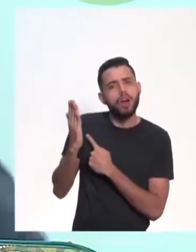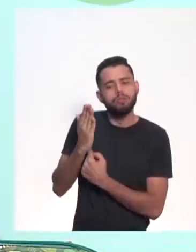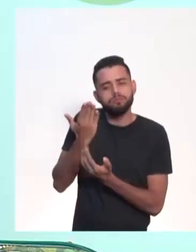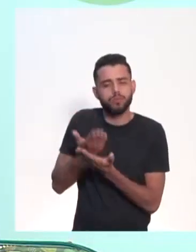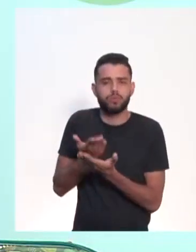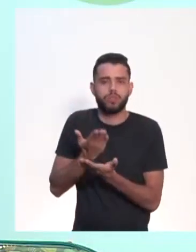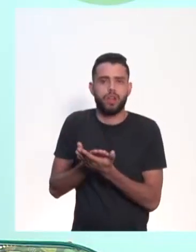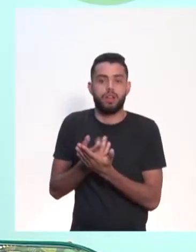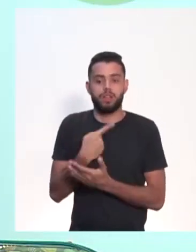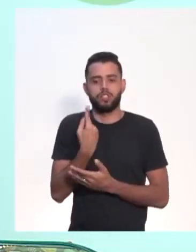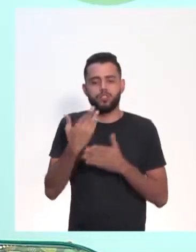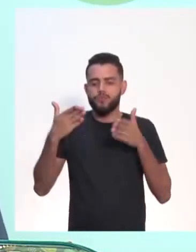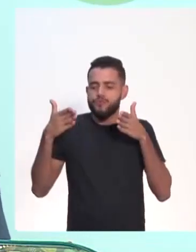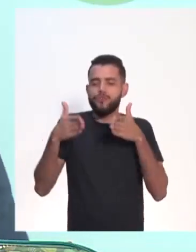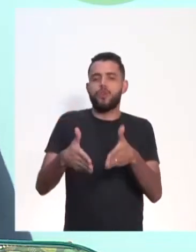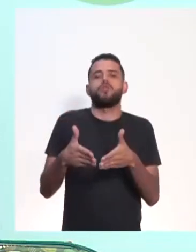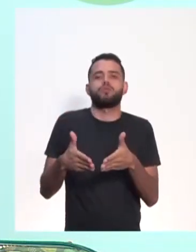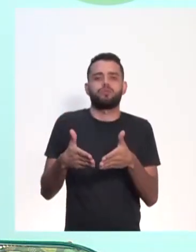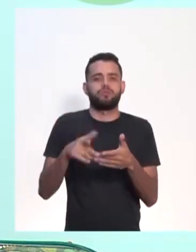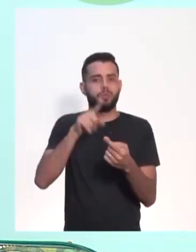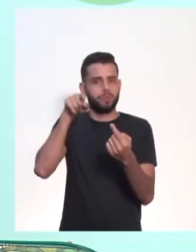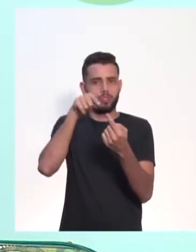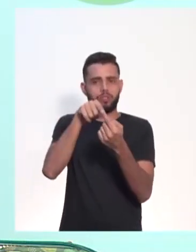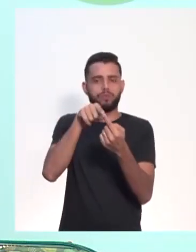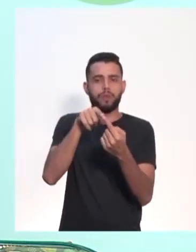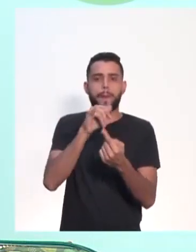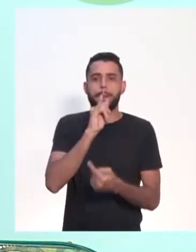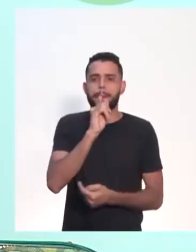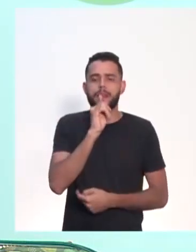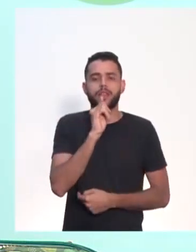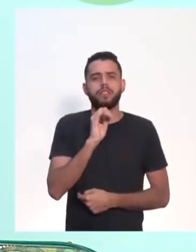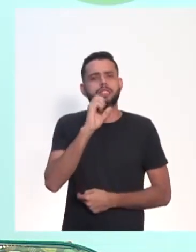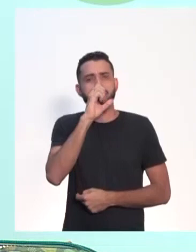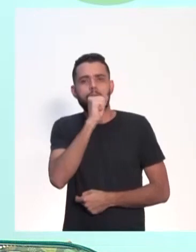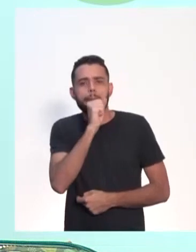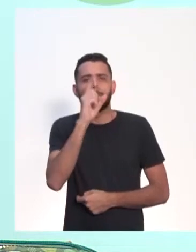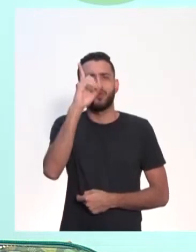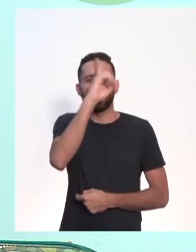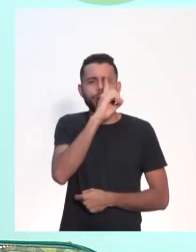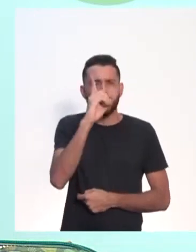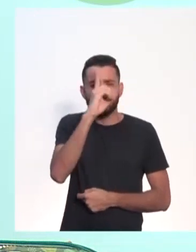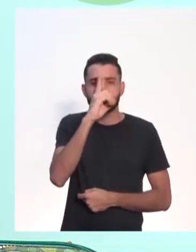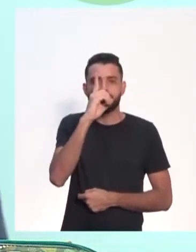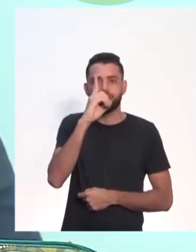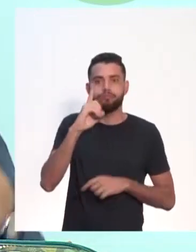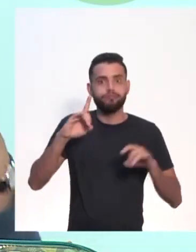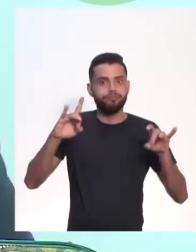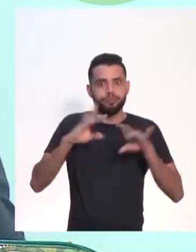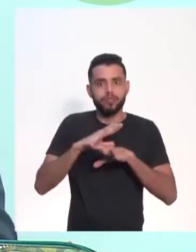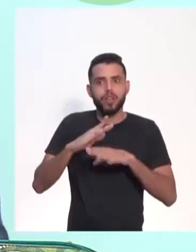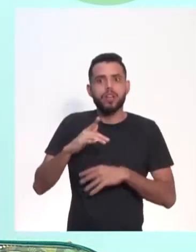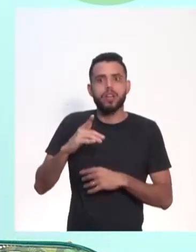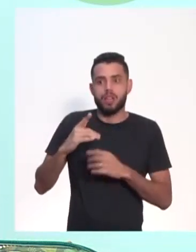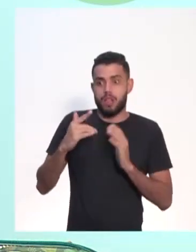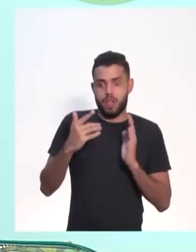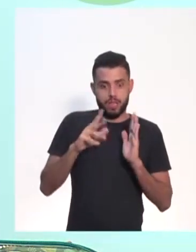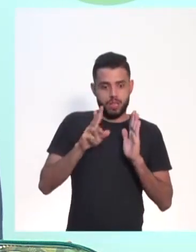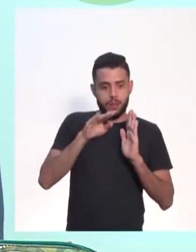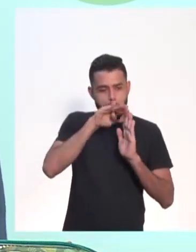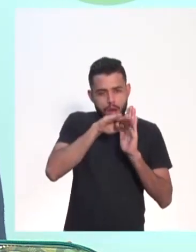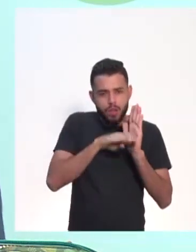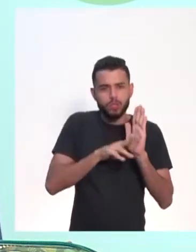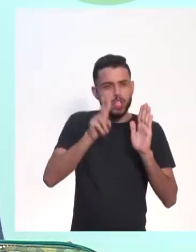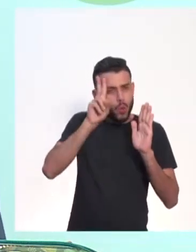foco no nosso objetivo. Chegou o final da semana, será que a gente conseguiu cumprir todas as metas daquele nosso plano, da